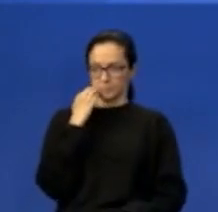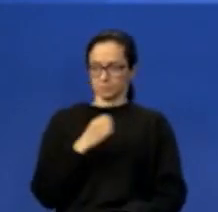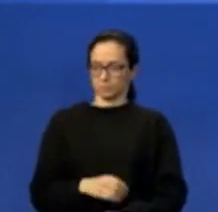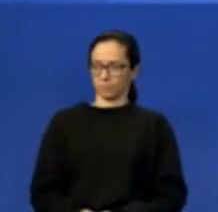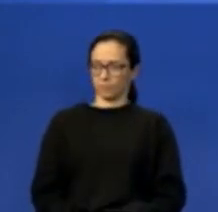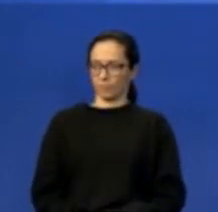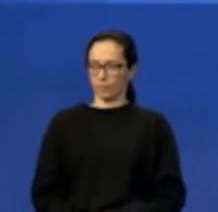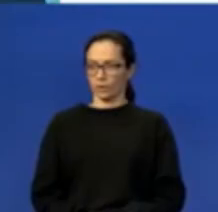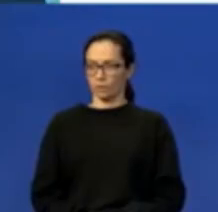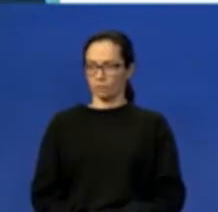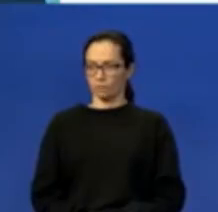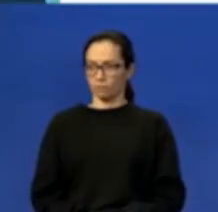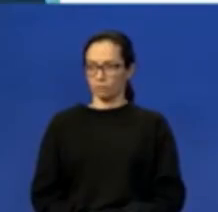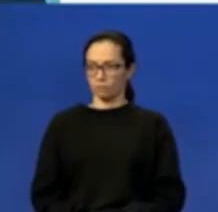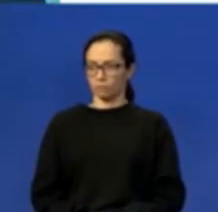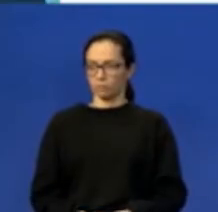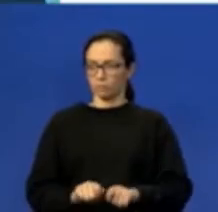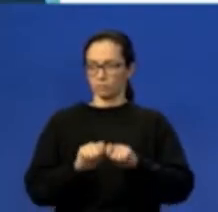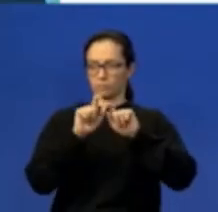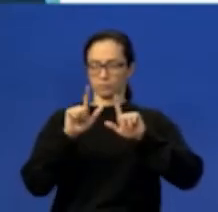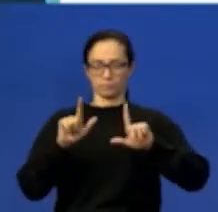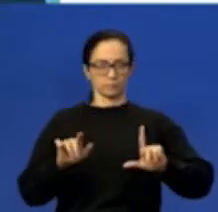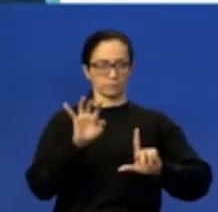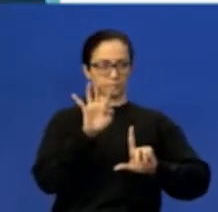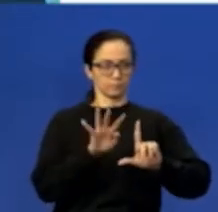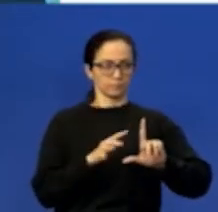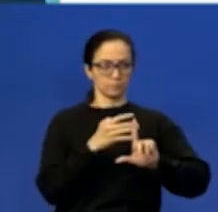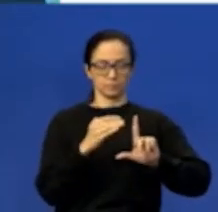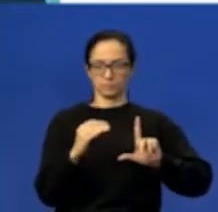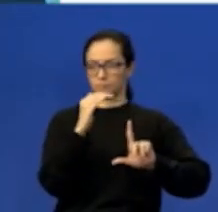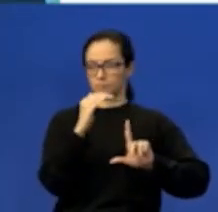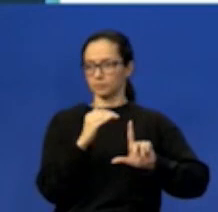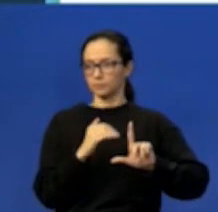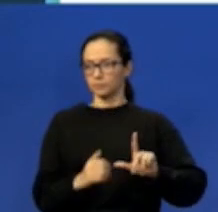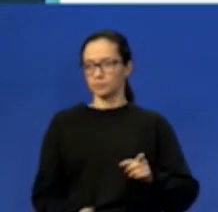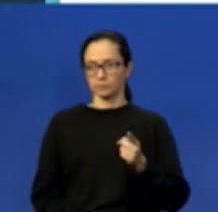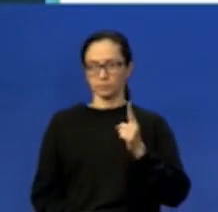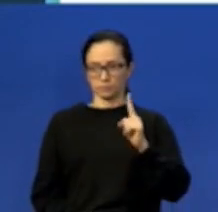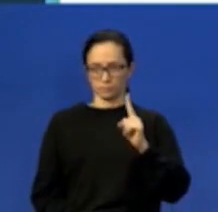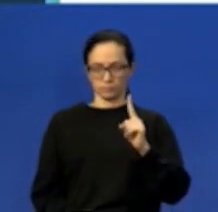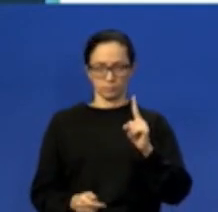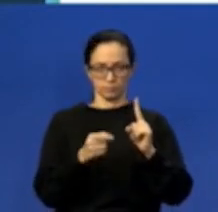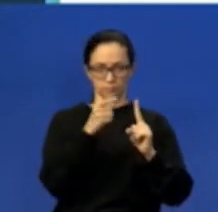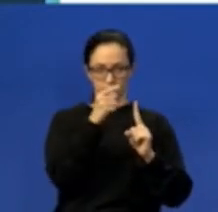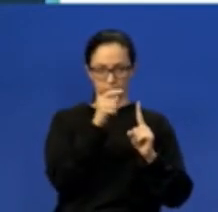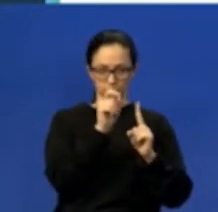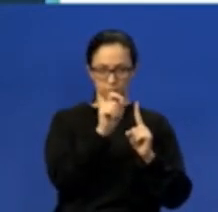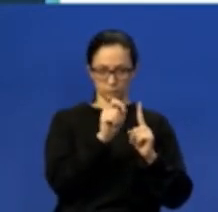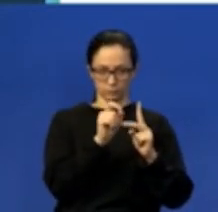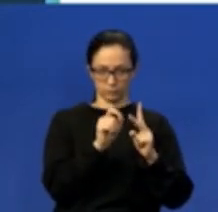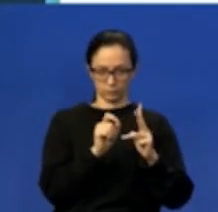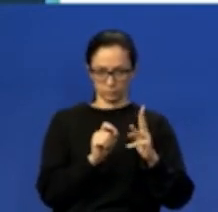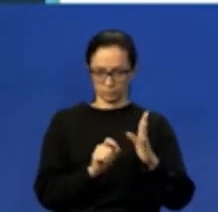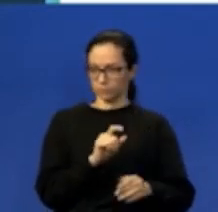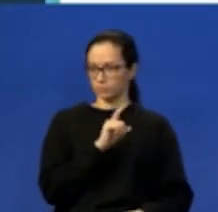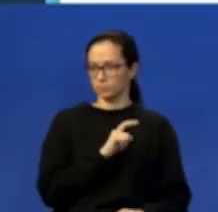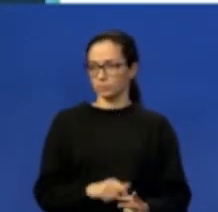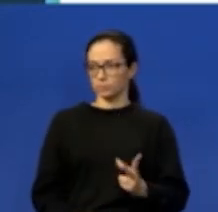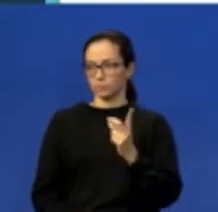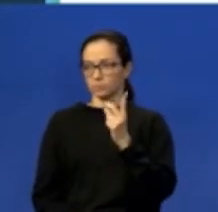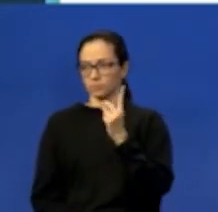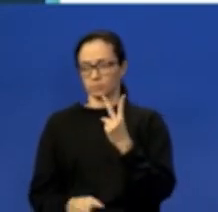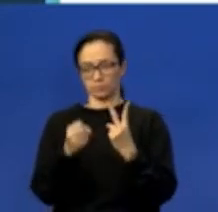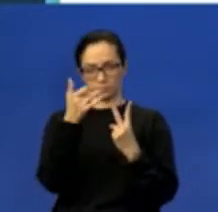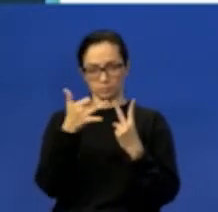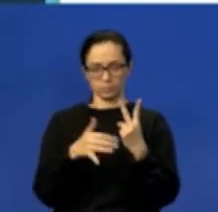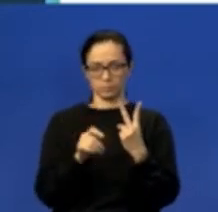Então, aqui nessa tabela, a gente vai ver na coluna 1 o estágio, na coluna 2 a descrição e na coluna 3